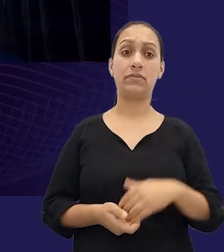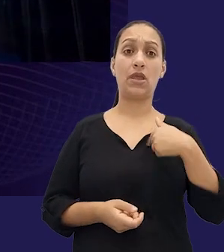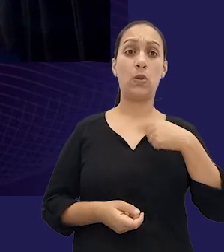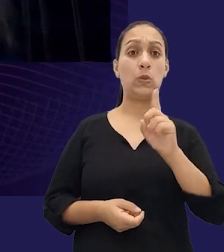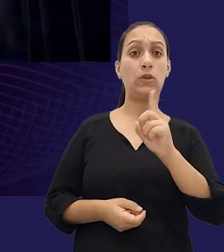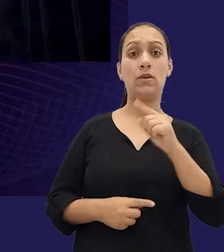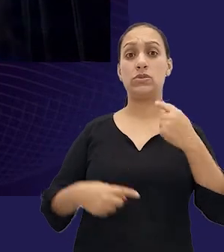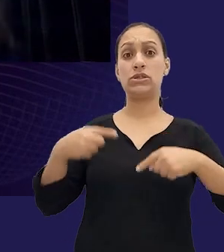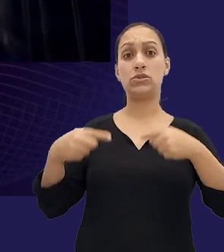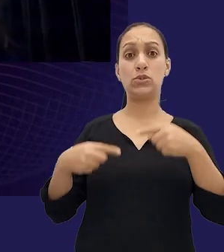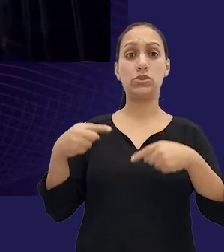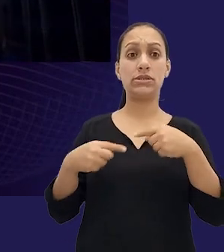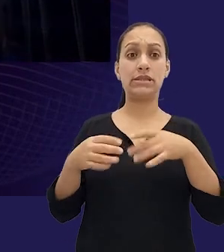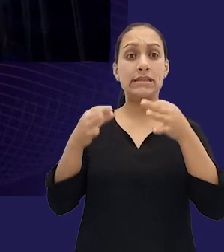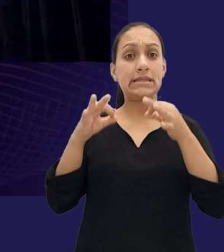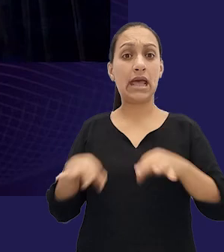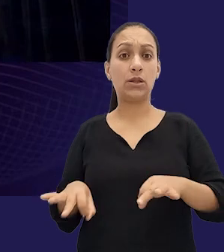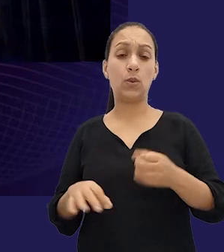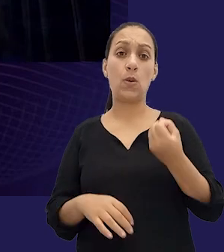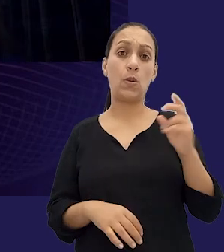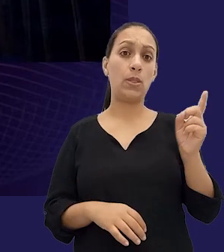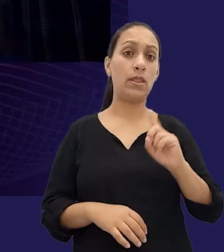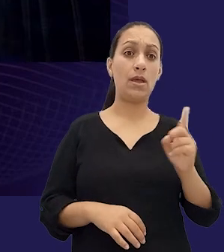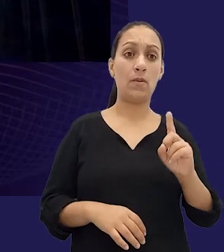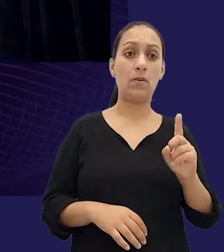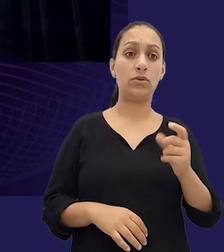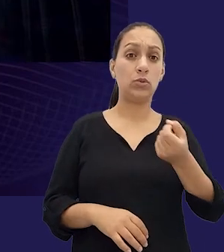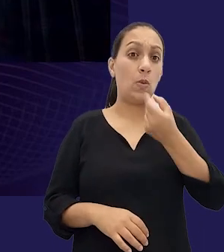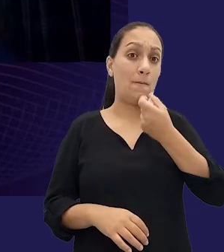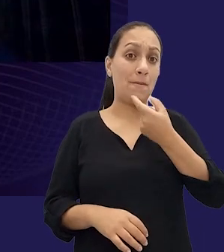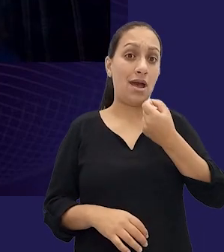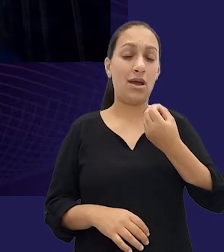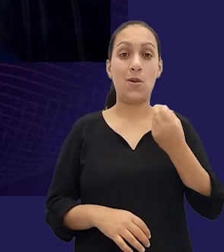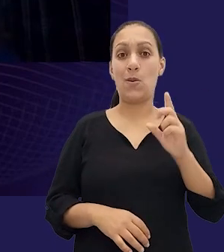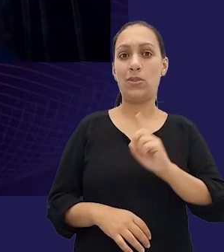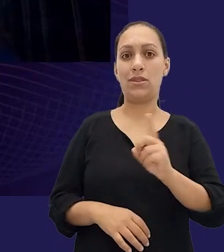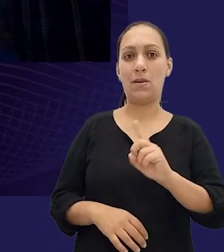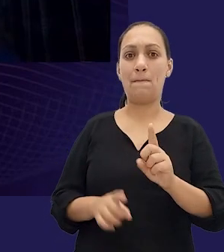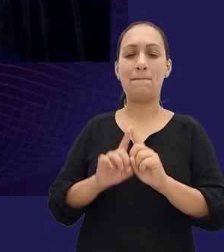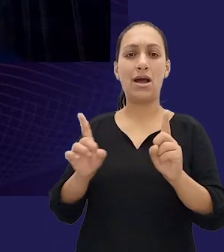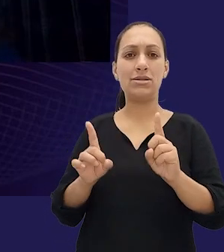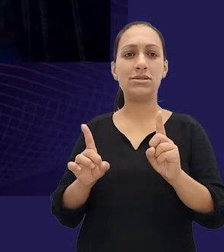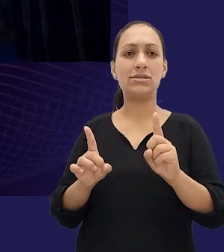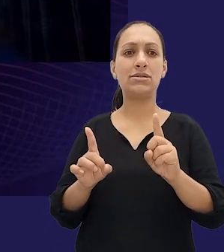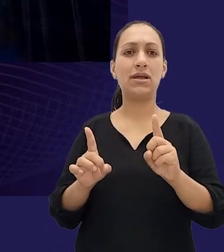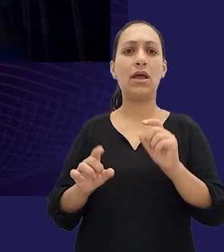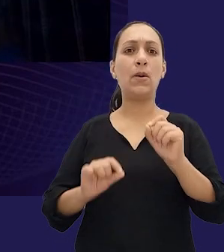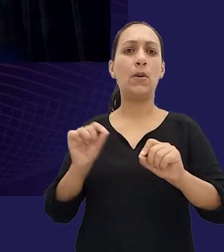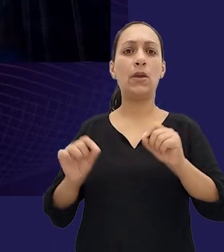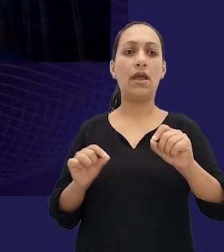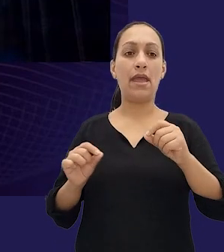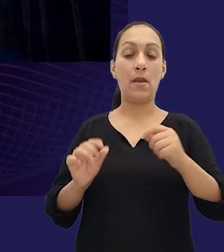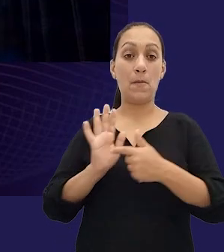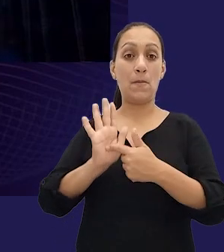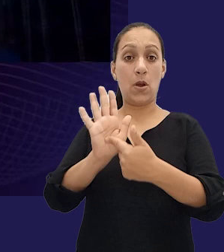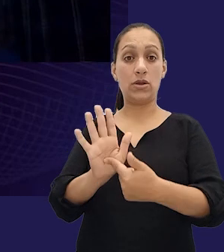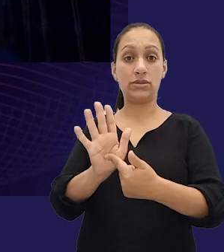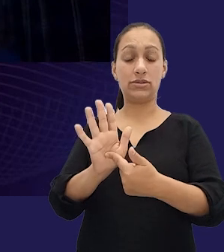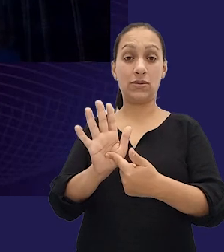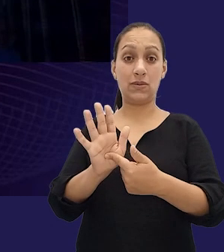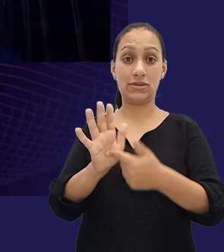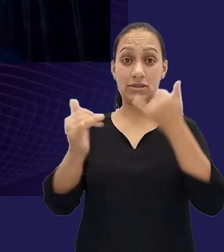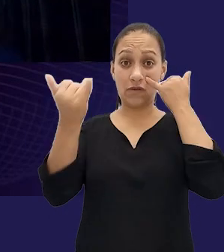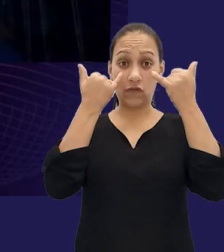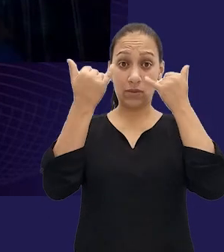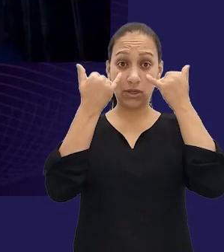estou discutindo se está correto ou não está correto, tomar ou não tomar. A questão é que, quando eu mostro esses dados, como eu